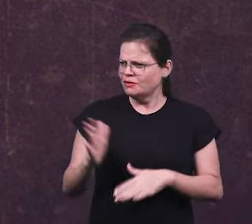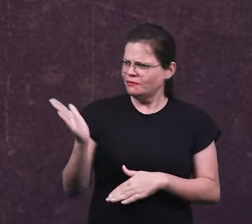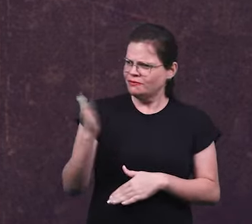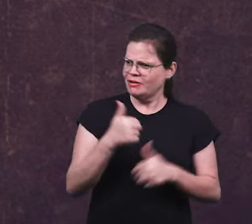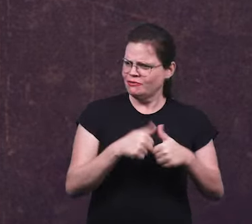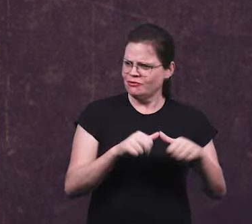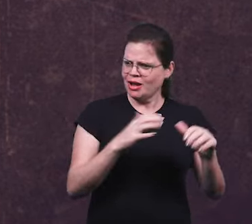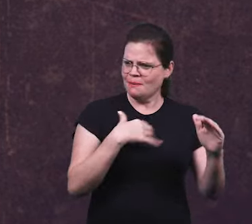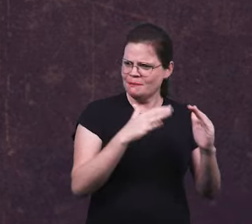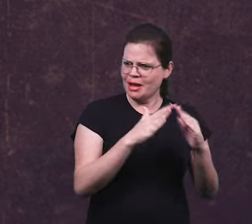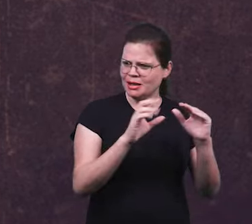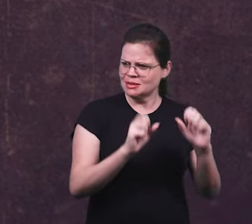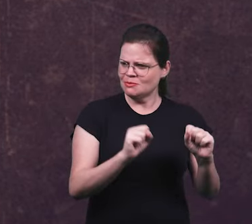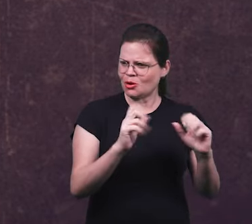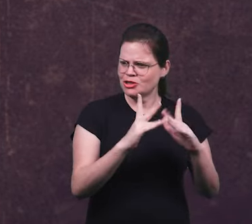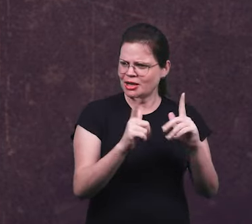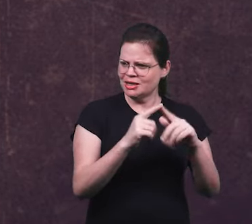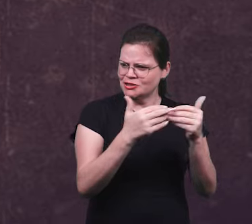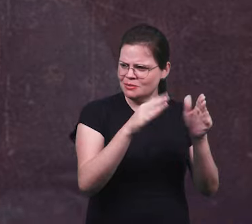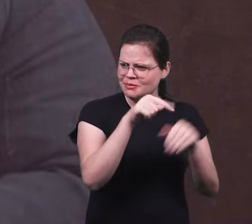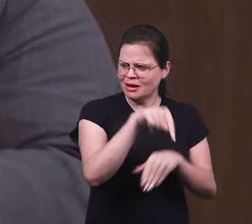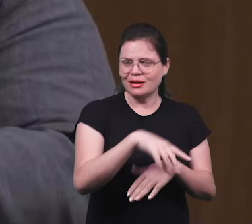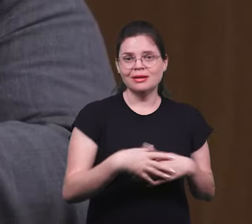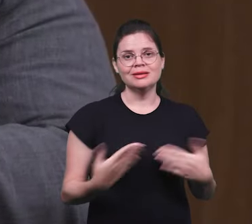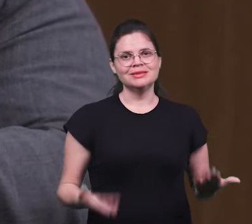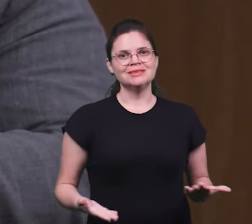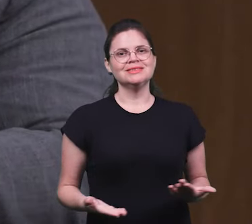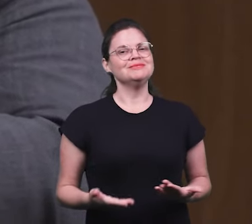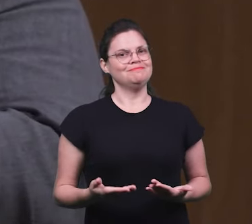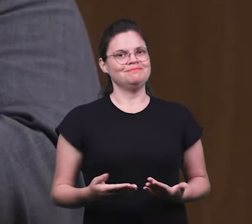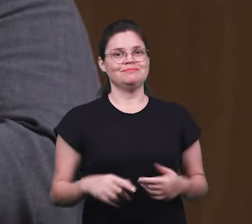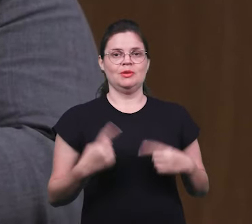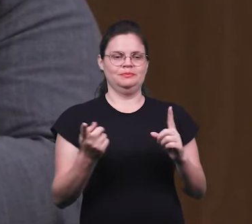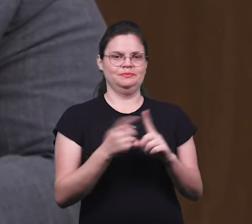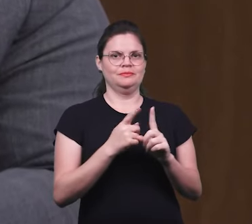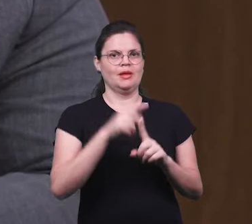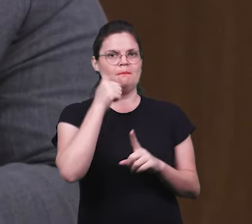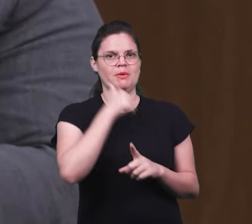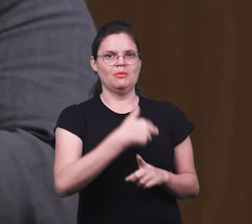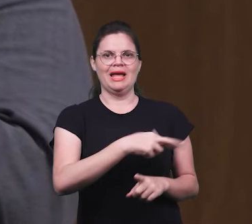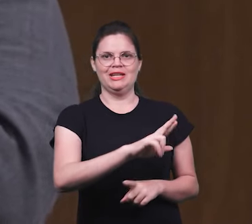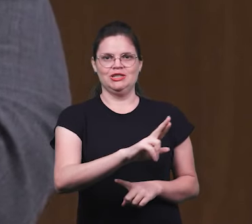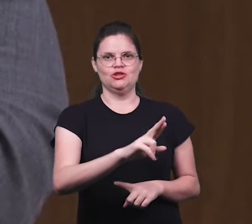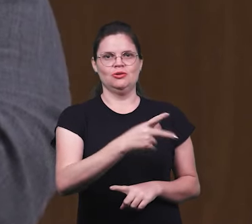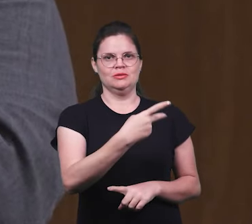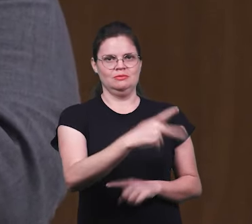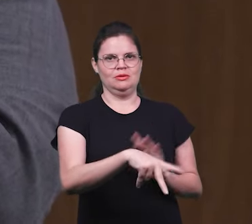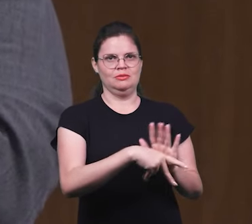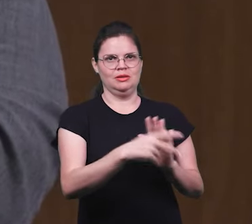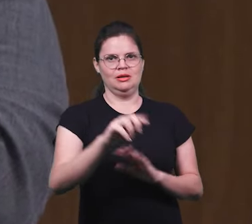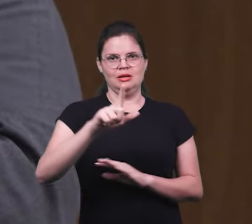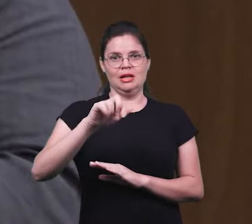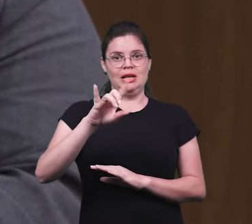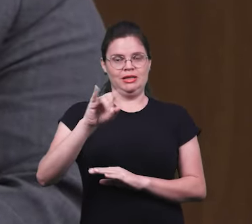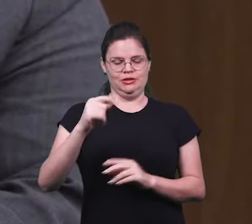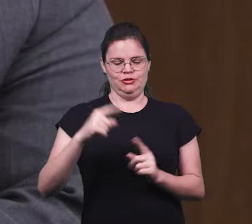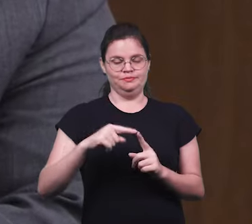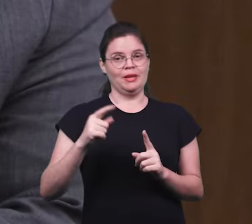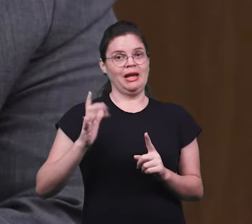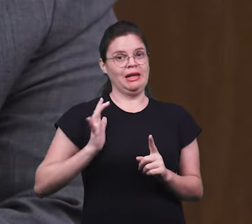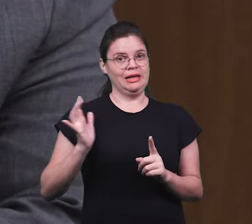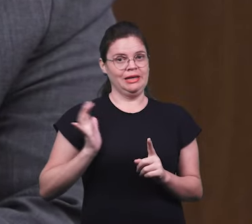ficar aqui. E ela nos constrangeu a isso. Então, a primeira conversão, uma mulher religiosa, Lídia, rica.